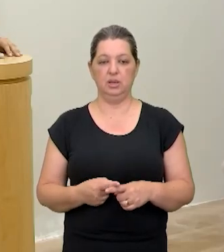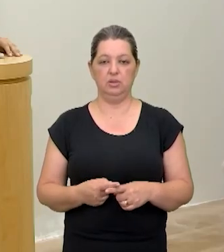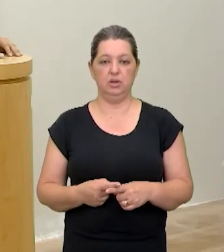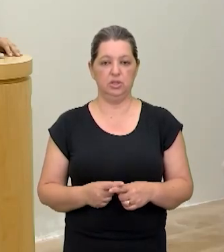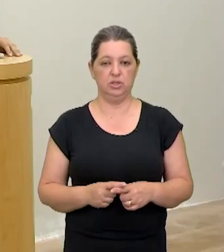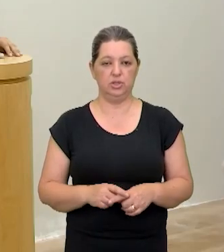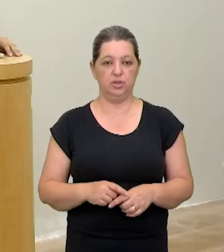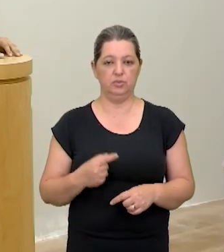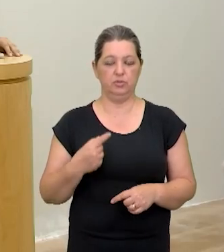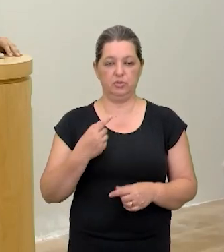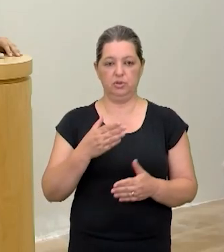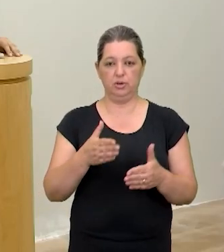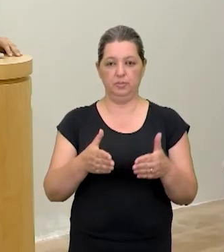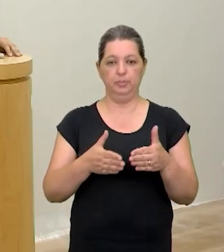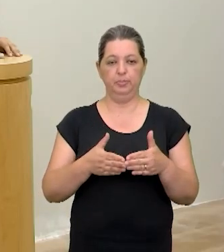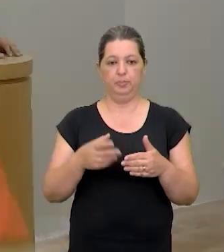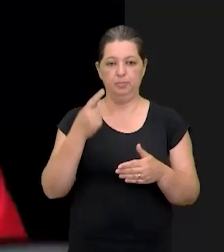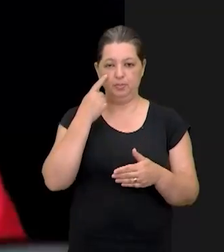mundo?